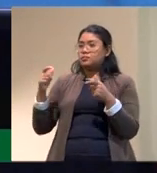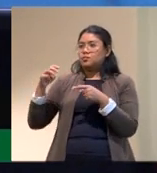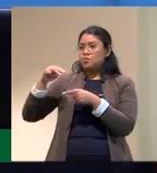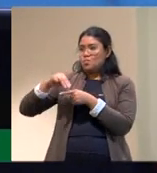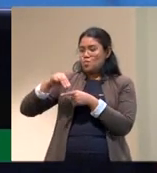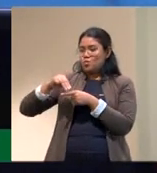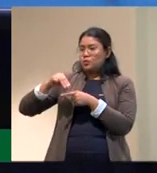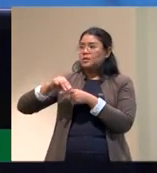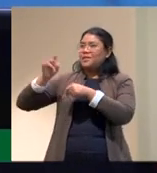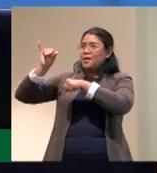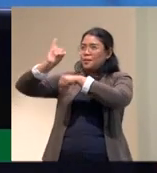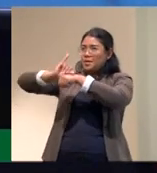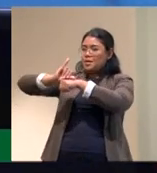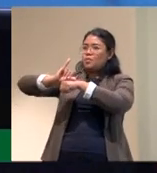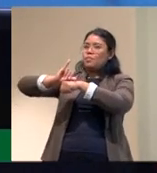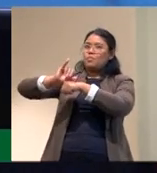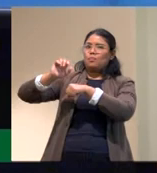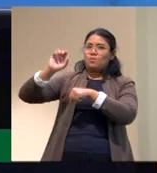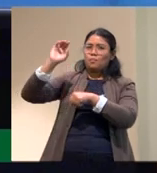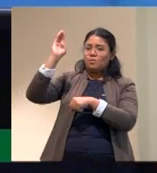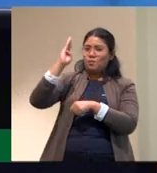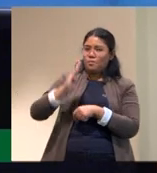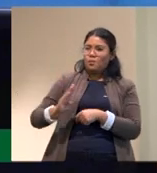das capitais,